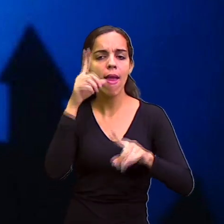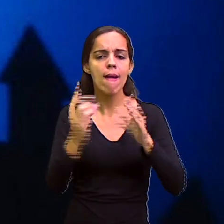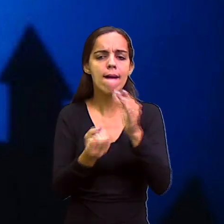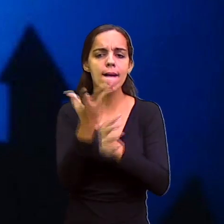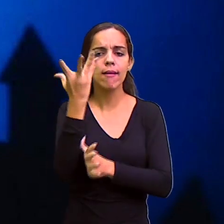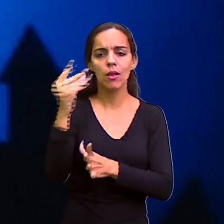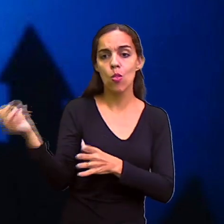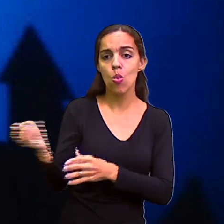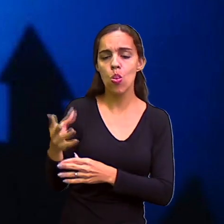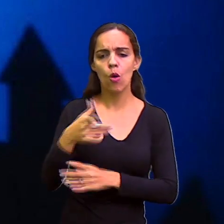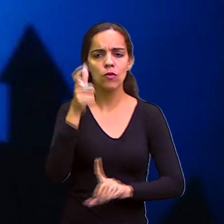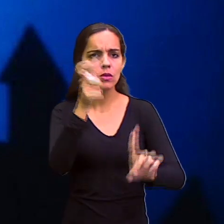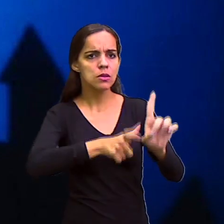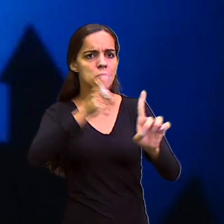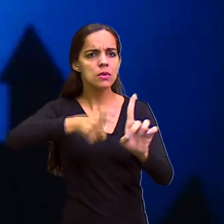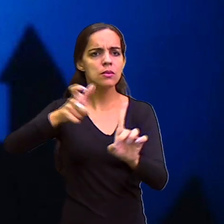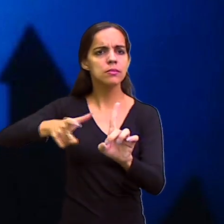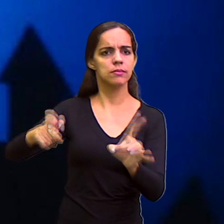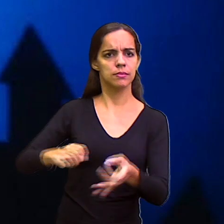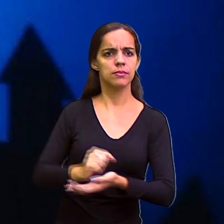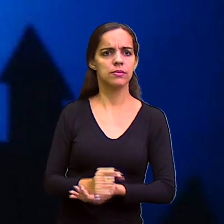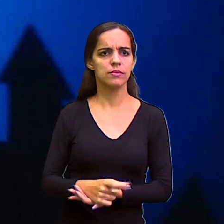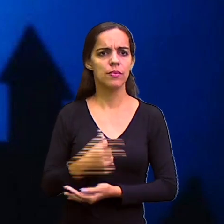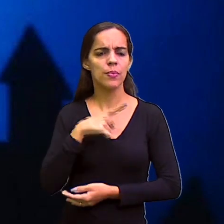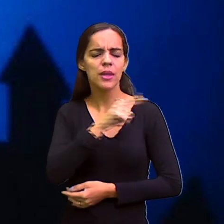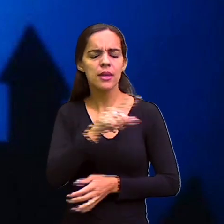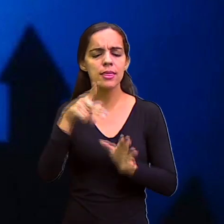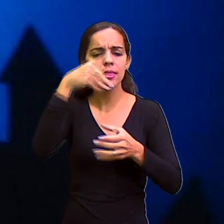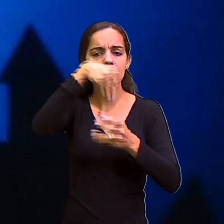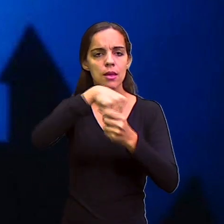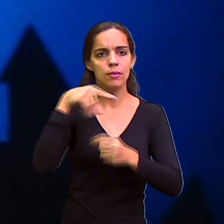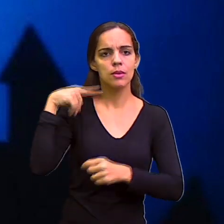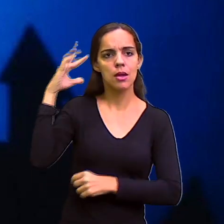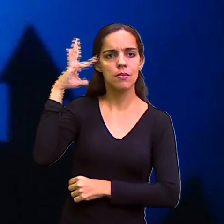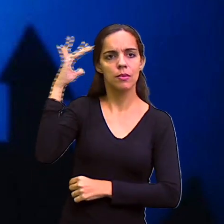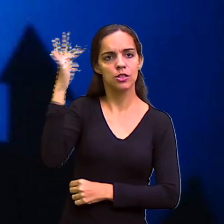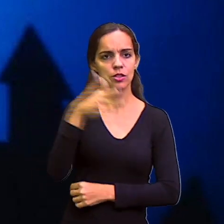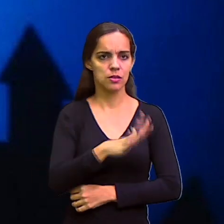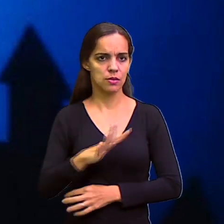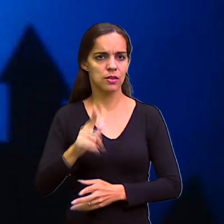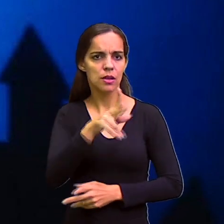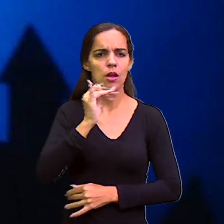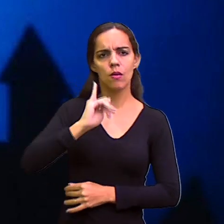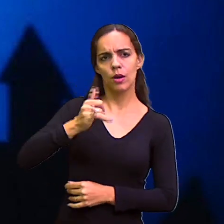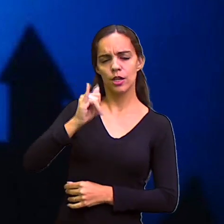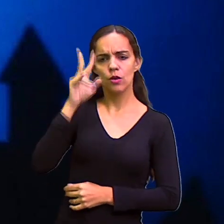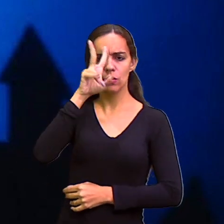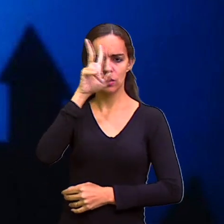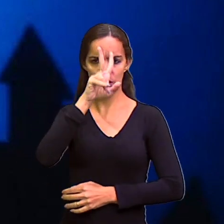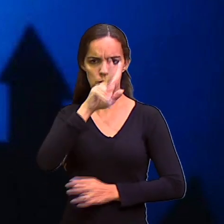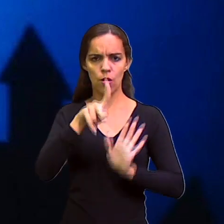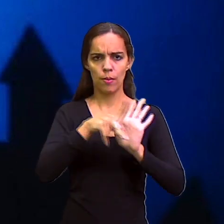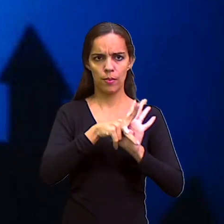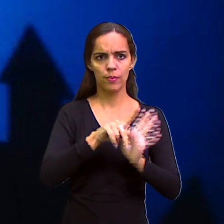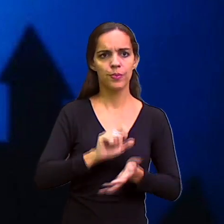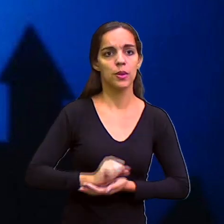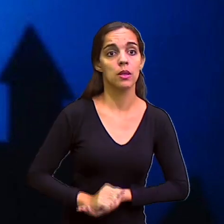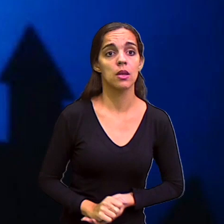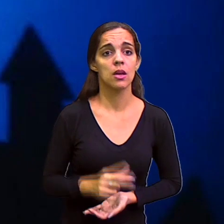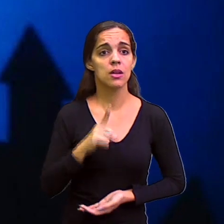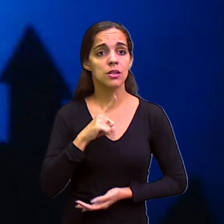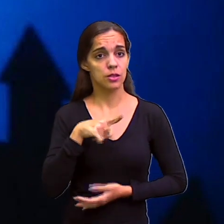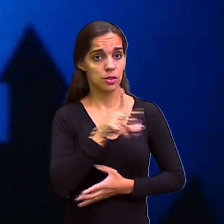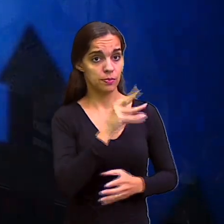das silhuetas e da própria dramatização aplicada à história em si própria. Nos dias de